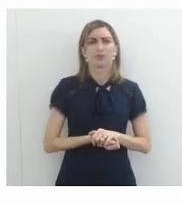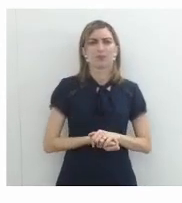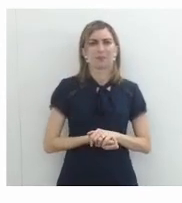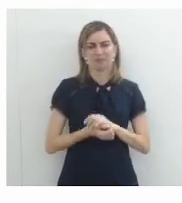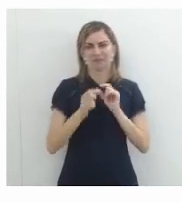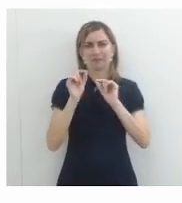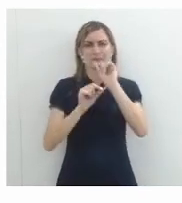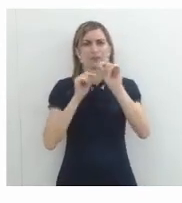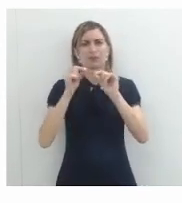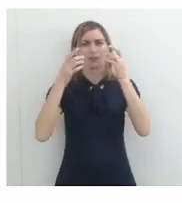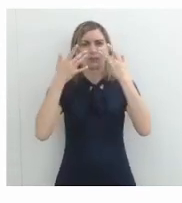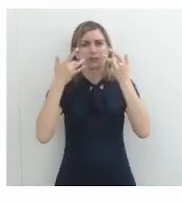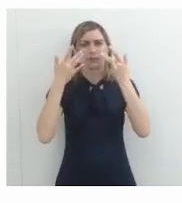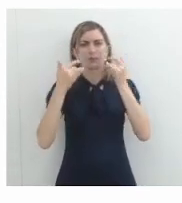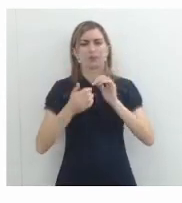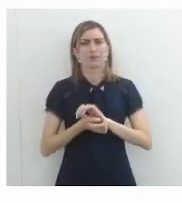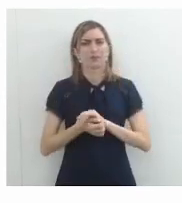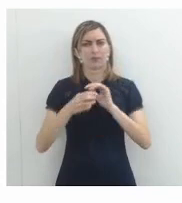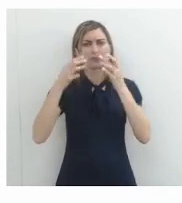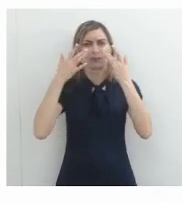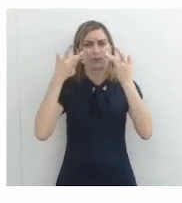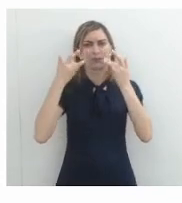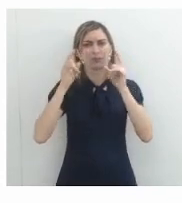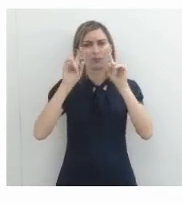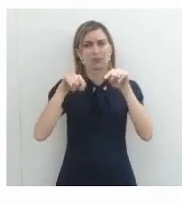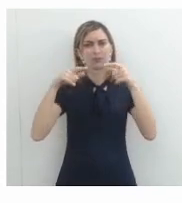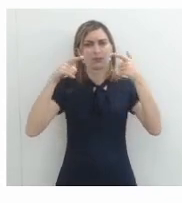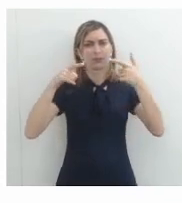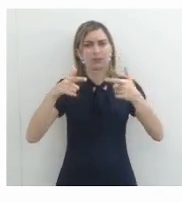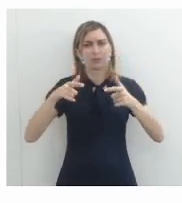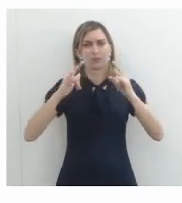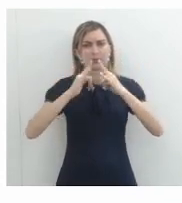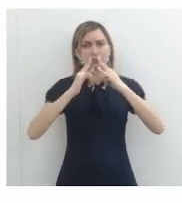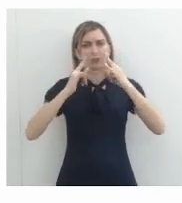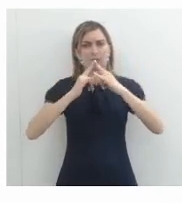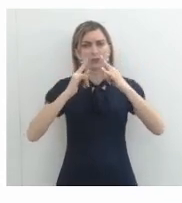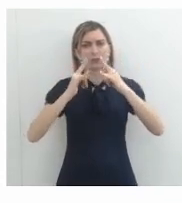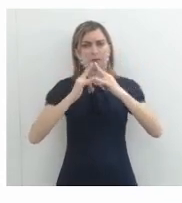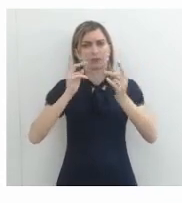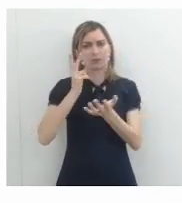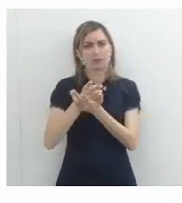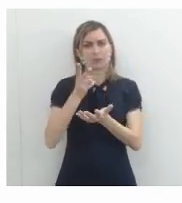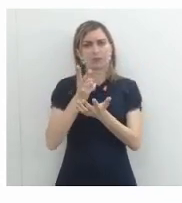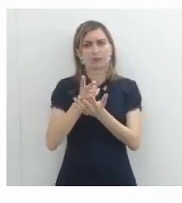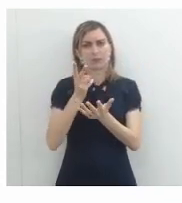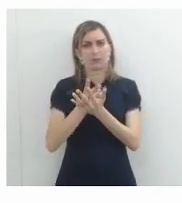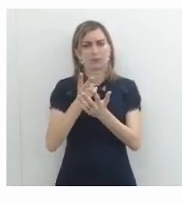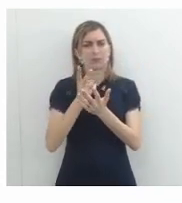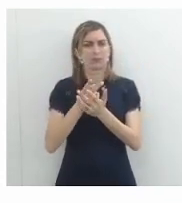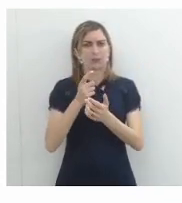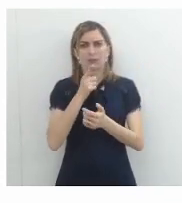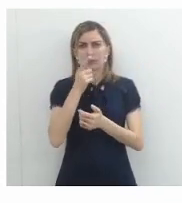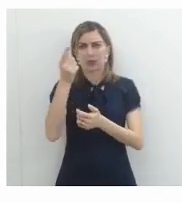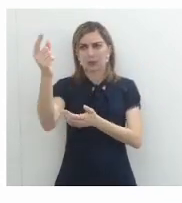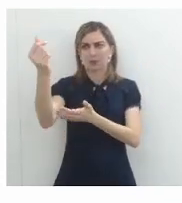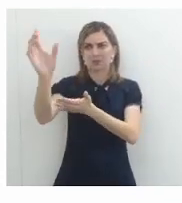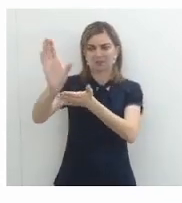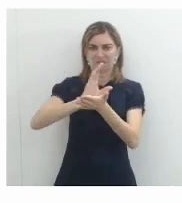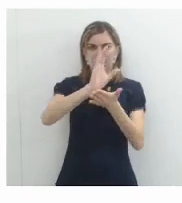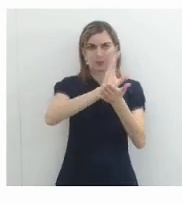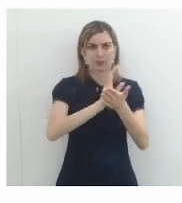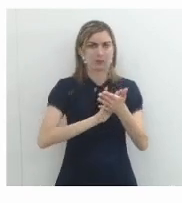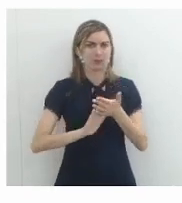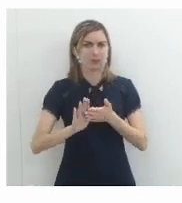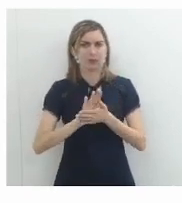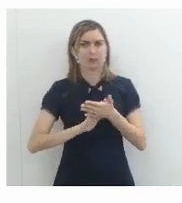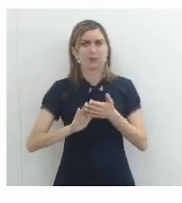O que é um museu, né? O museu é uma instituição permanente, sem fins lucrativos, né,